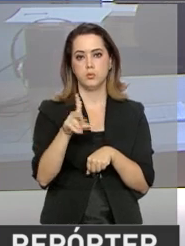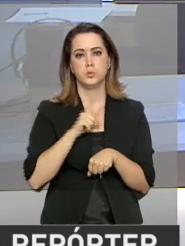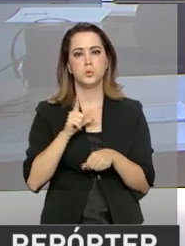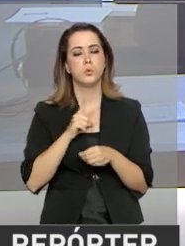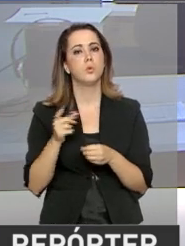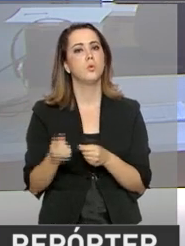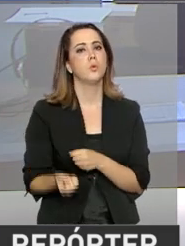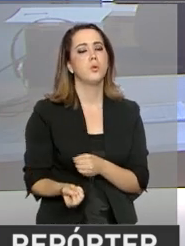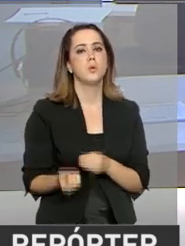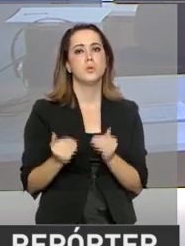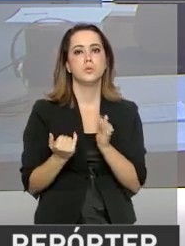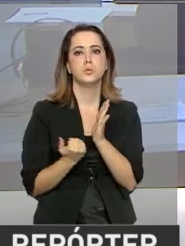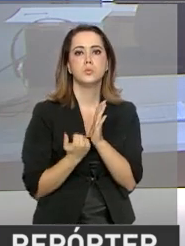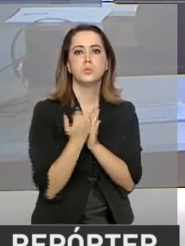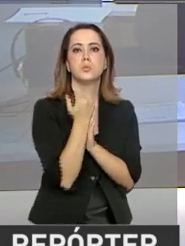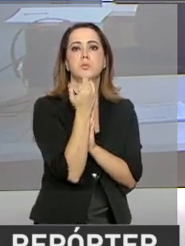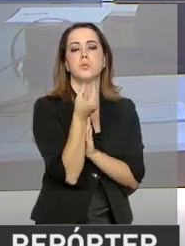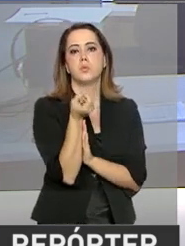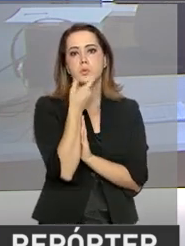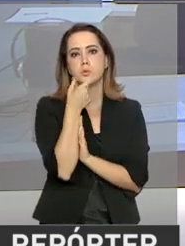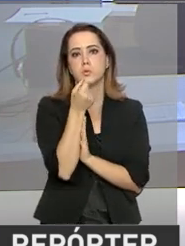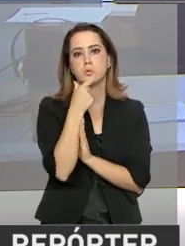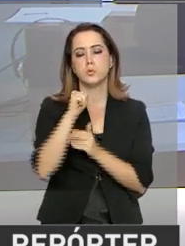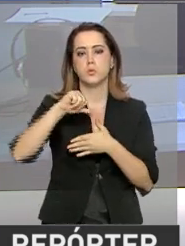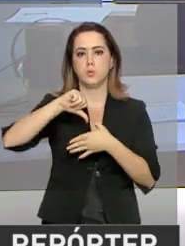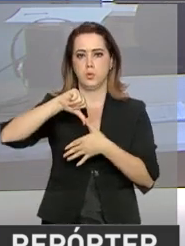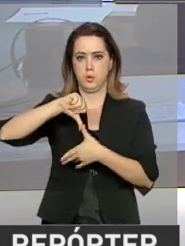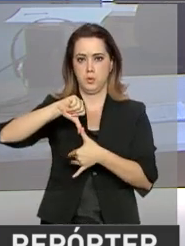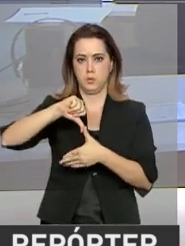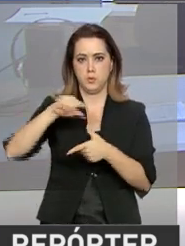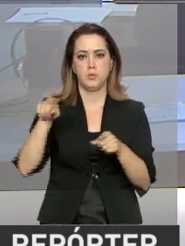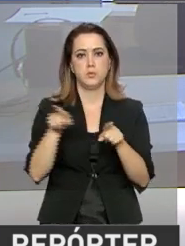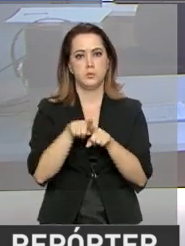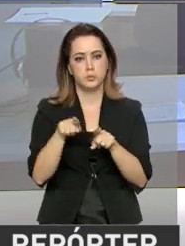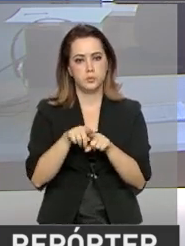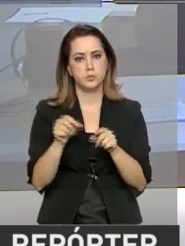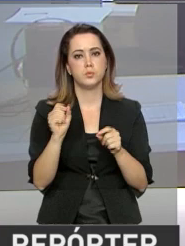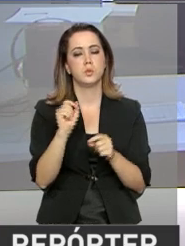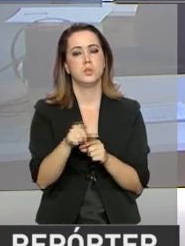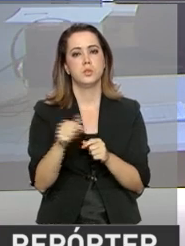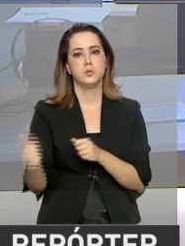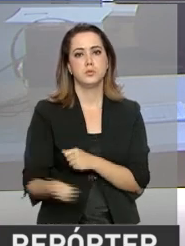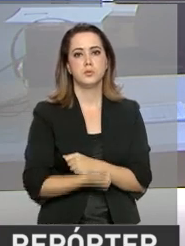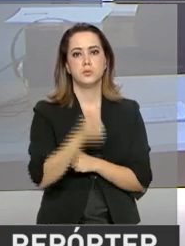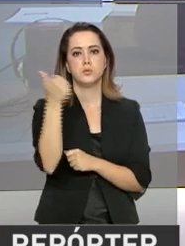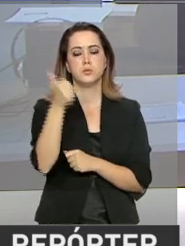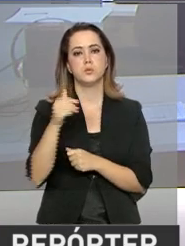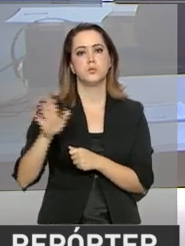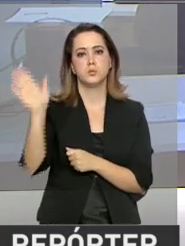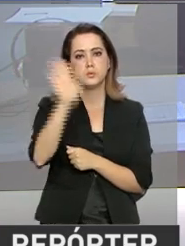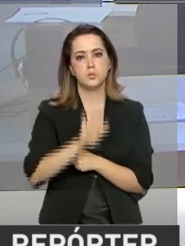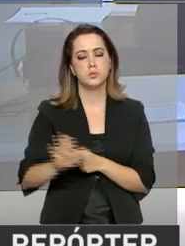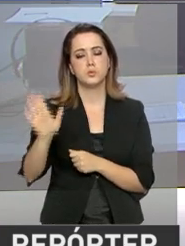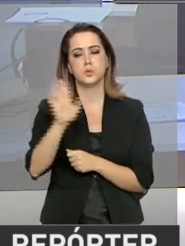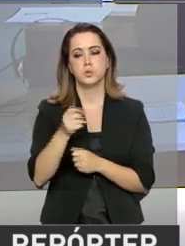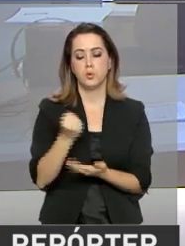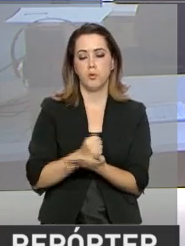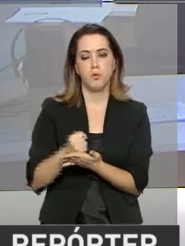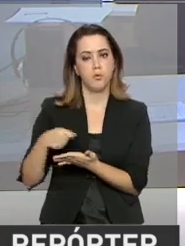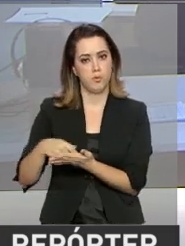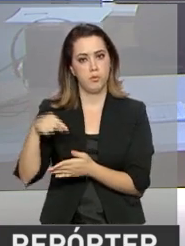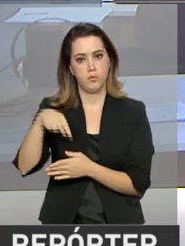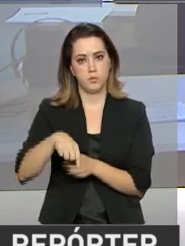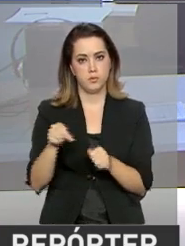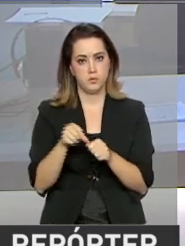compras de remédios de países do mercul com a inclusão de produtos contra o câncer a adequação da produção Nacional de medicamentos de alto